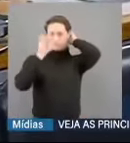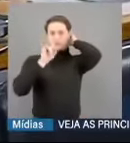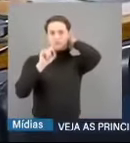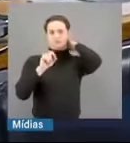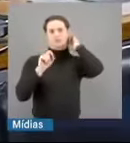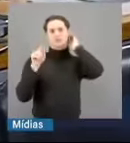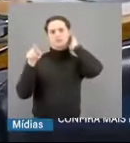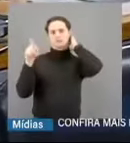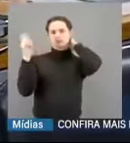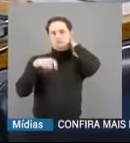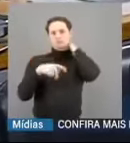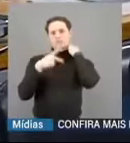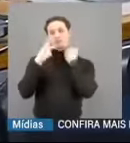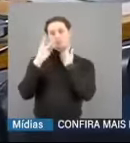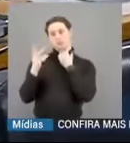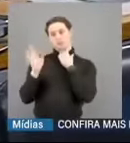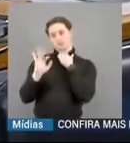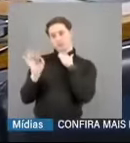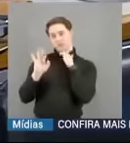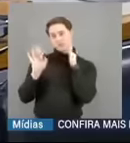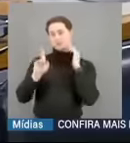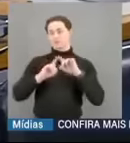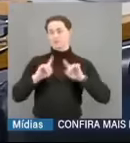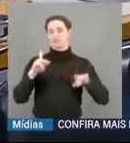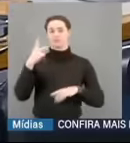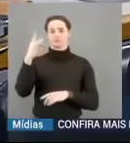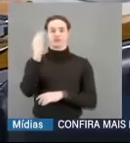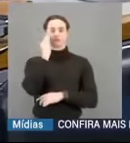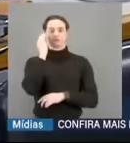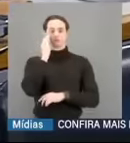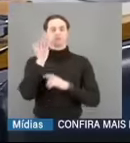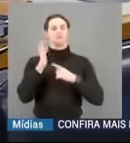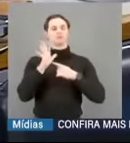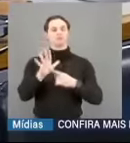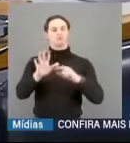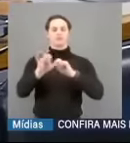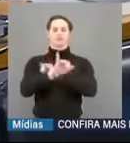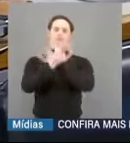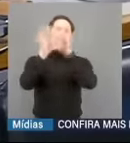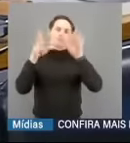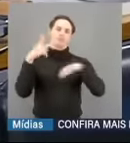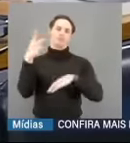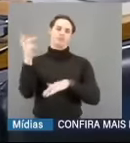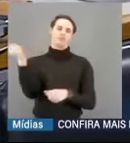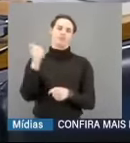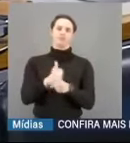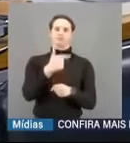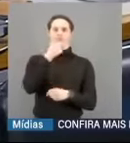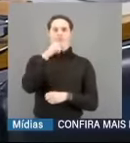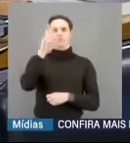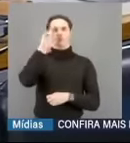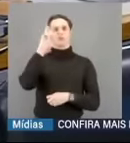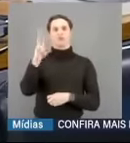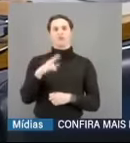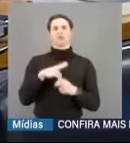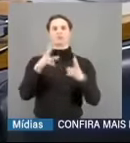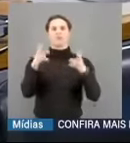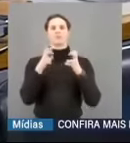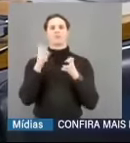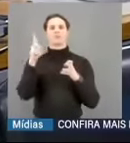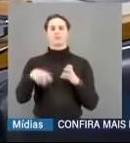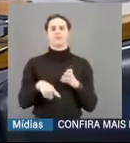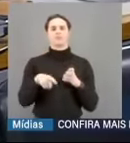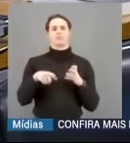seu celular fala. Todos os fatos que estão arrolados falam pelo senhor. Está claro para todos